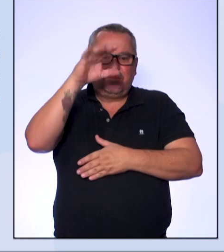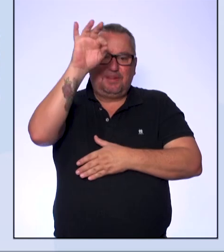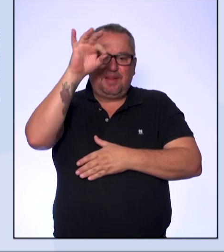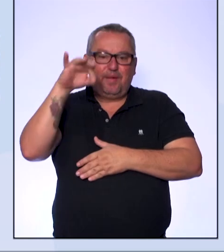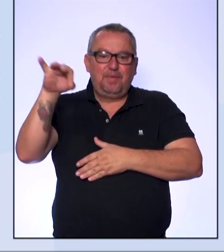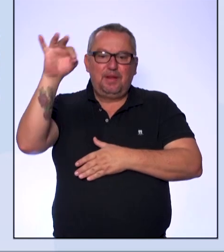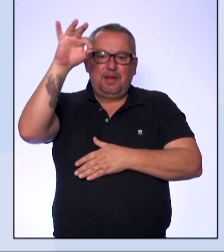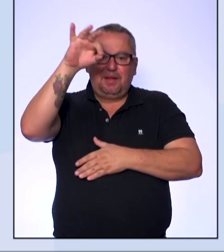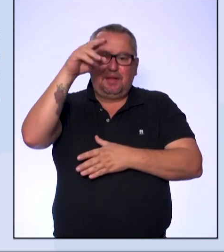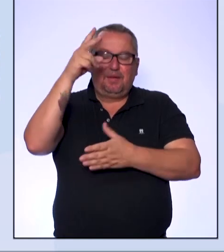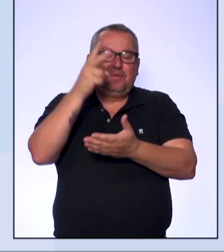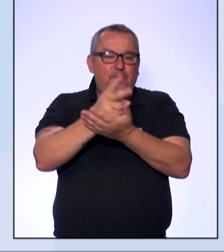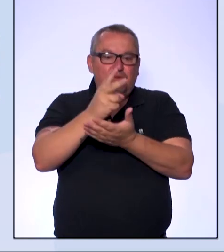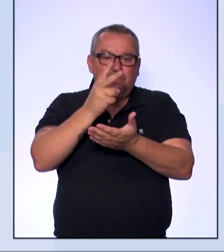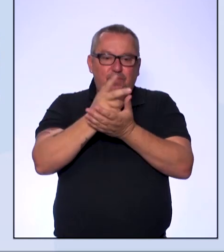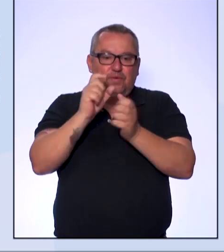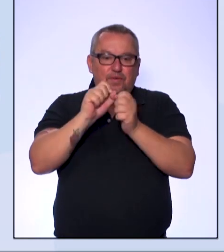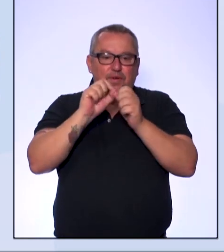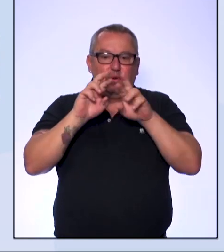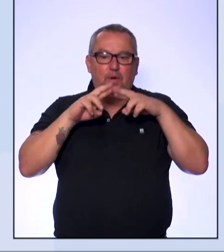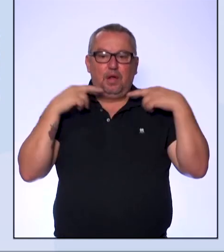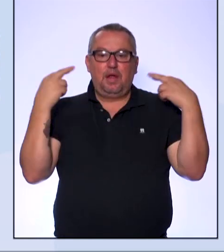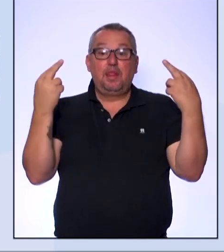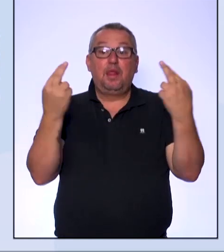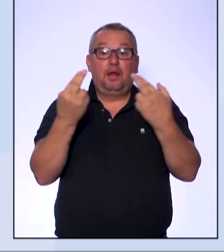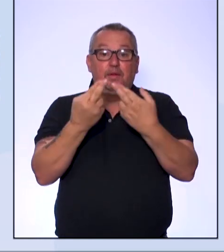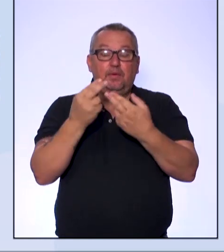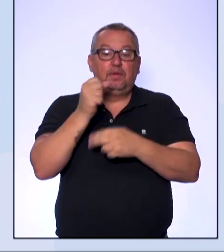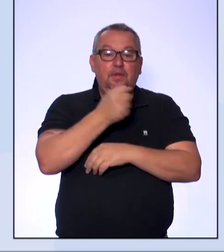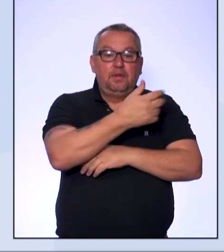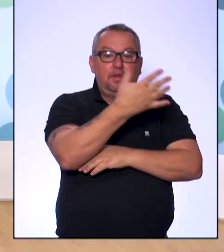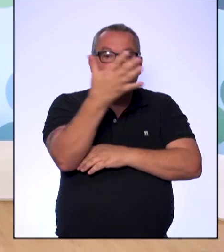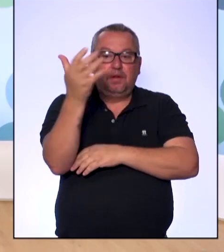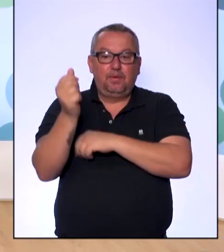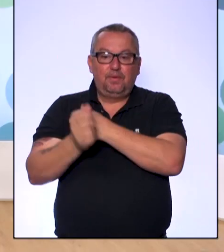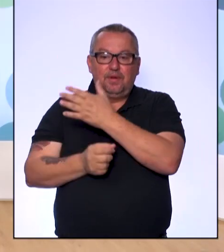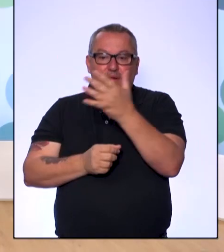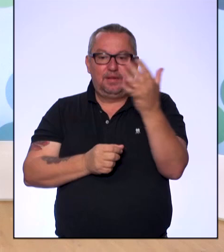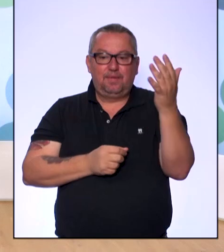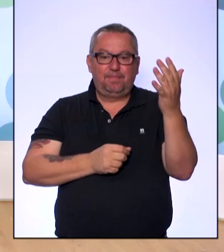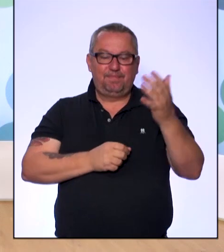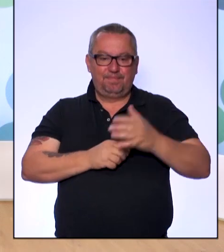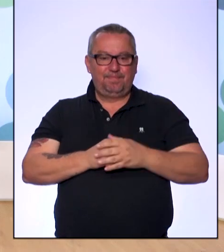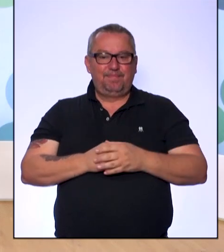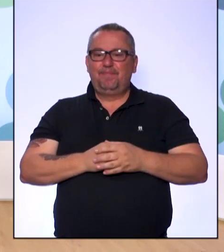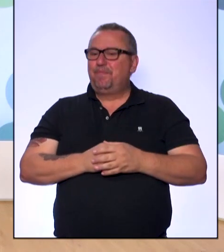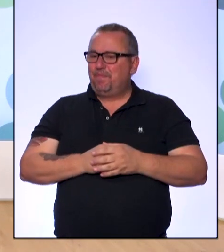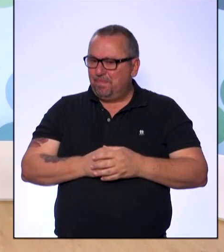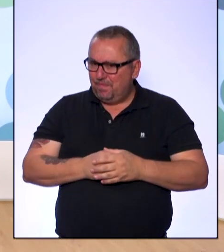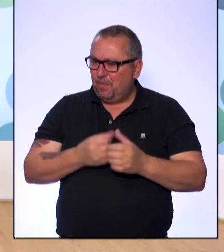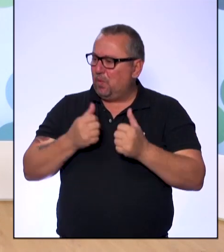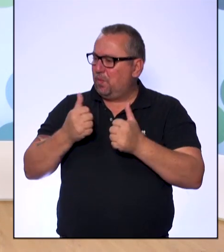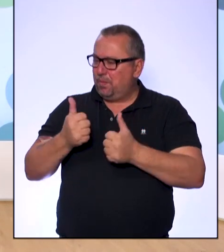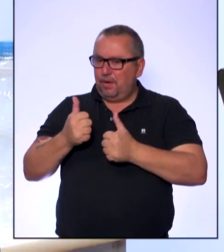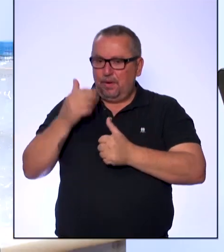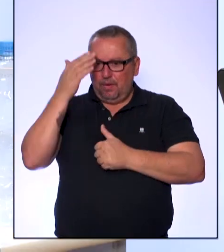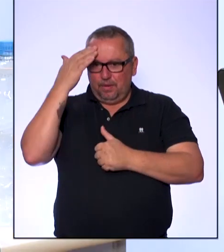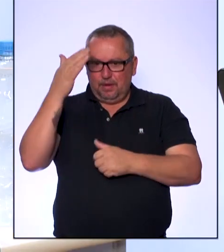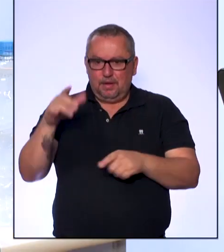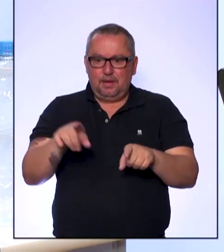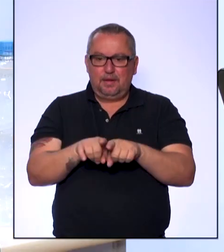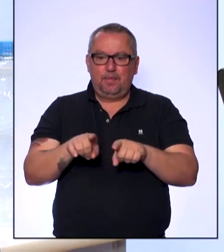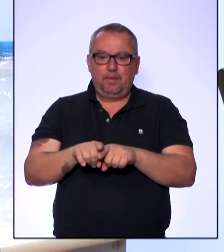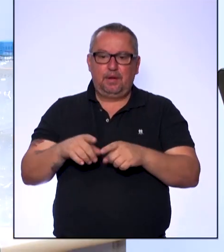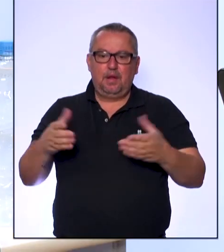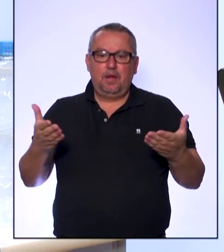elas continuem a exercer seu reinado na natureza. Muito bem. Obrigada. Sim. Vamos agora